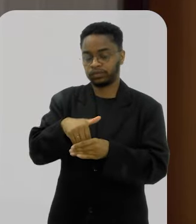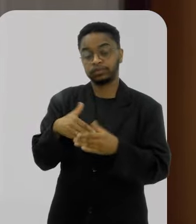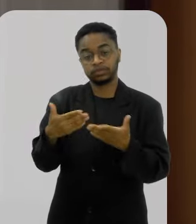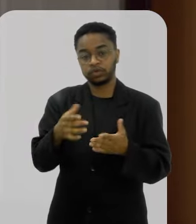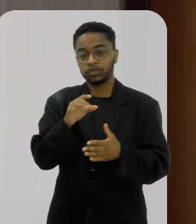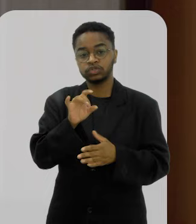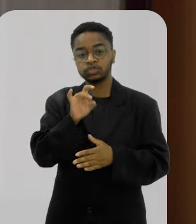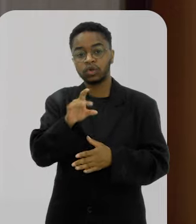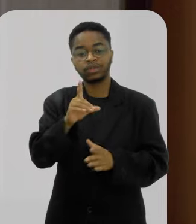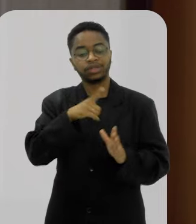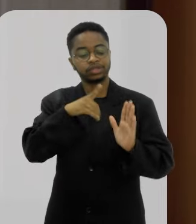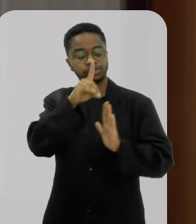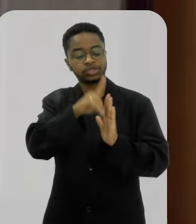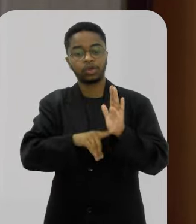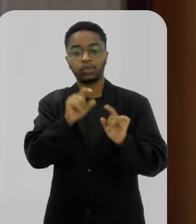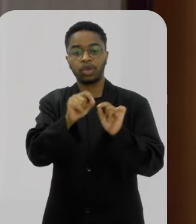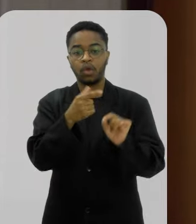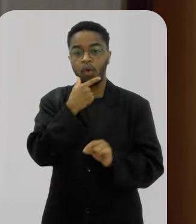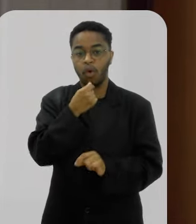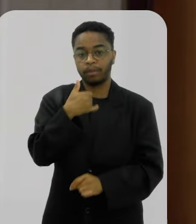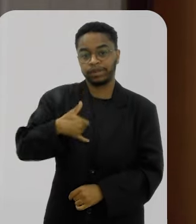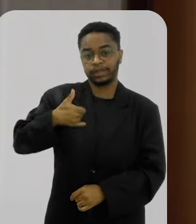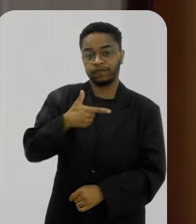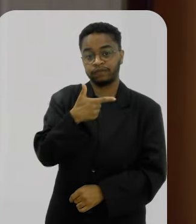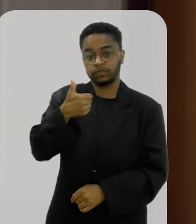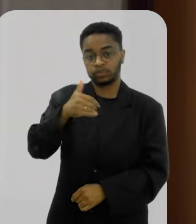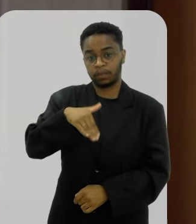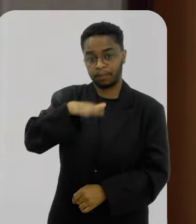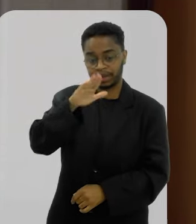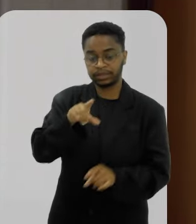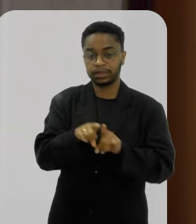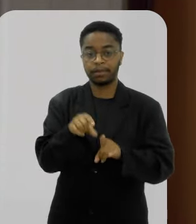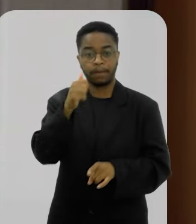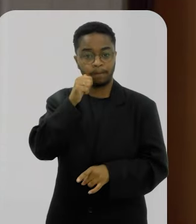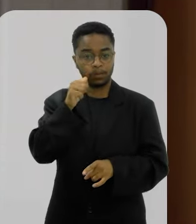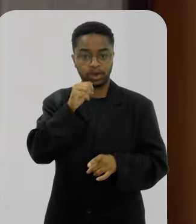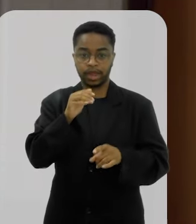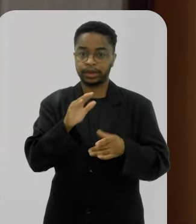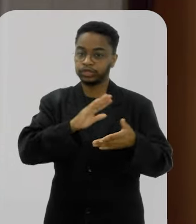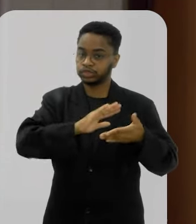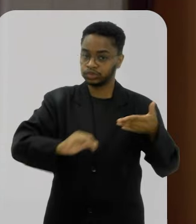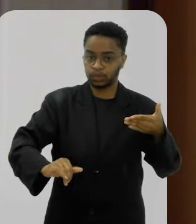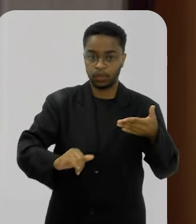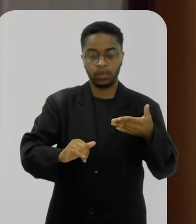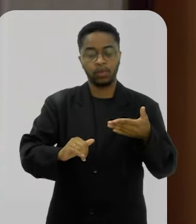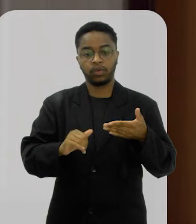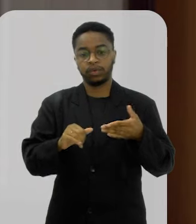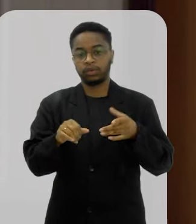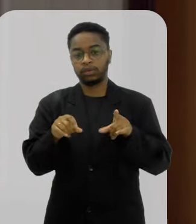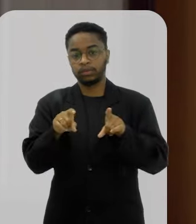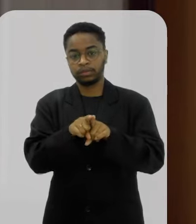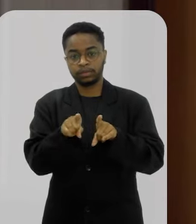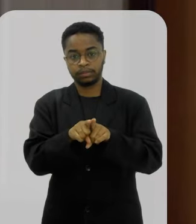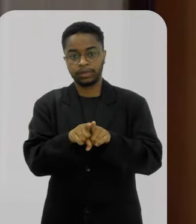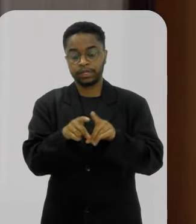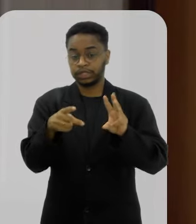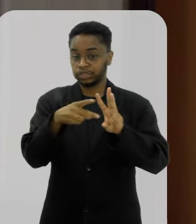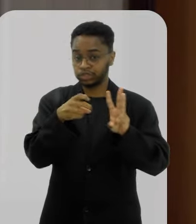voto, ele ficou restrito aos homens maiores de 21 anos, em que mulheres ficaram excluídas, em